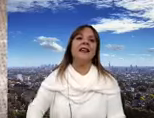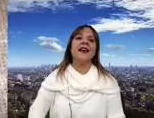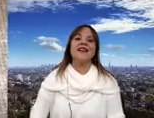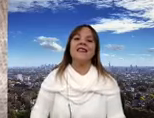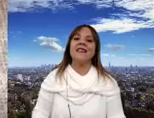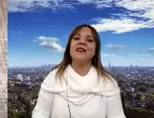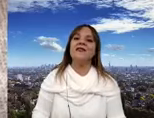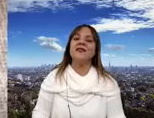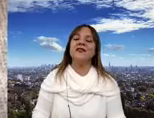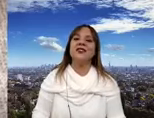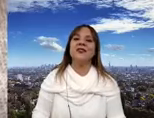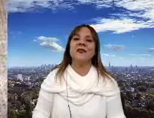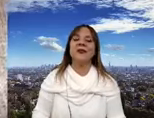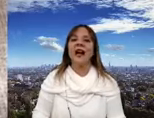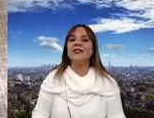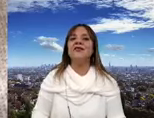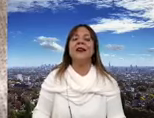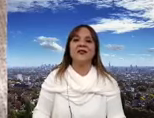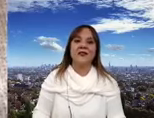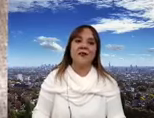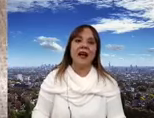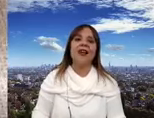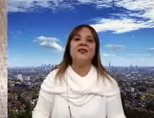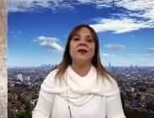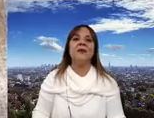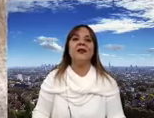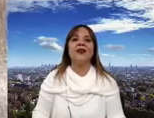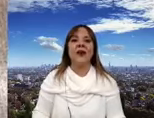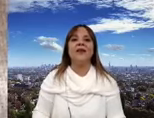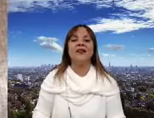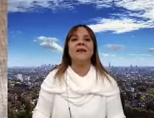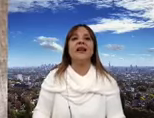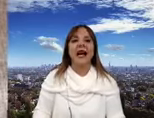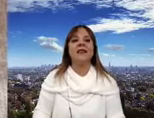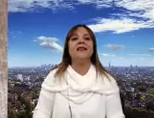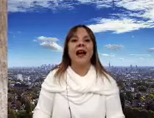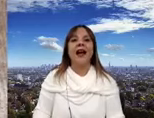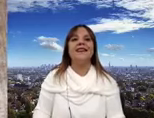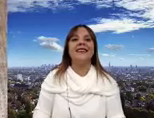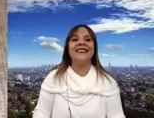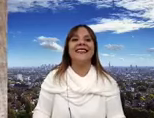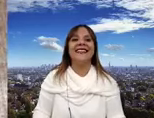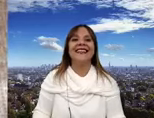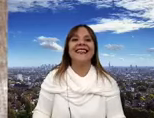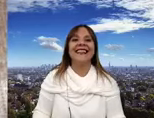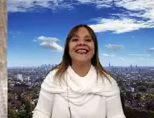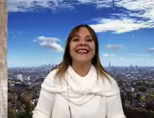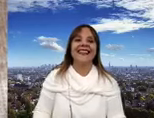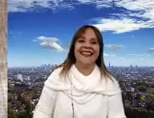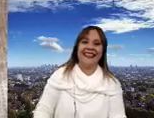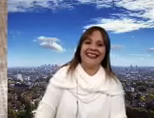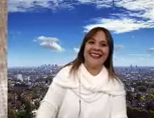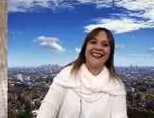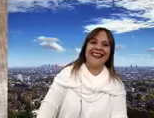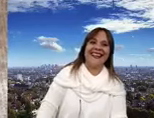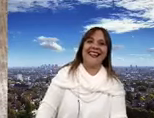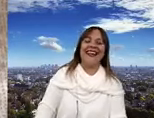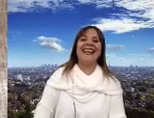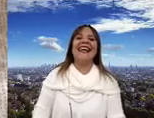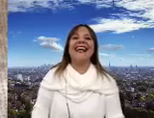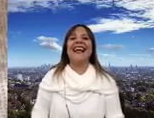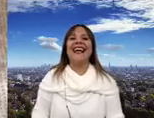lives do Dia dos Namorados, do Mês dos Namorados, do Amor em Nós, né? Obrigada, tá? Eu que agradeço a oportunidade. Muito